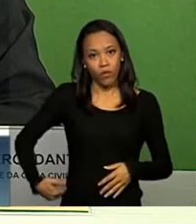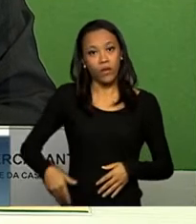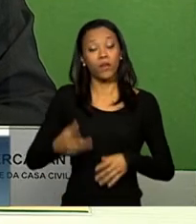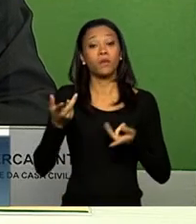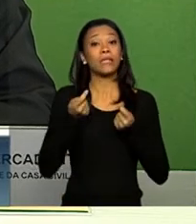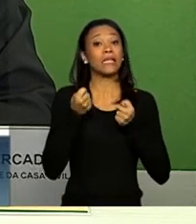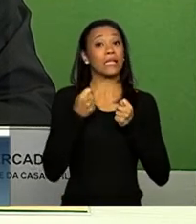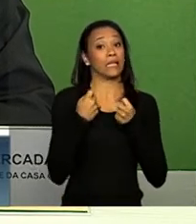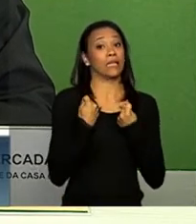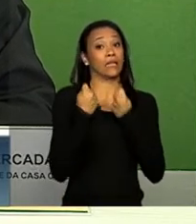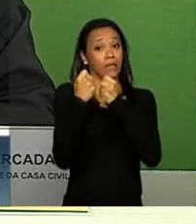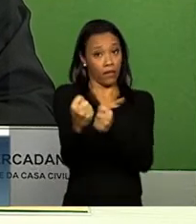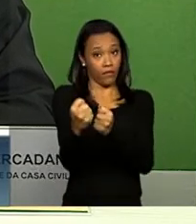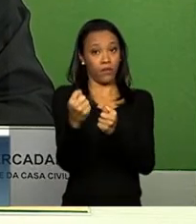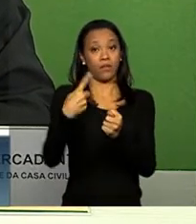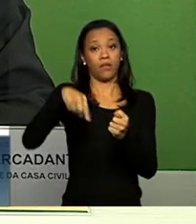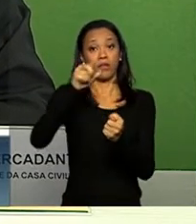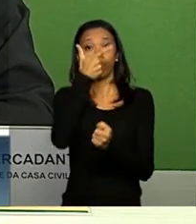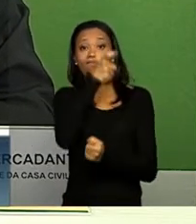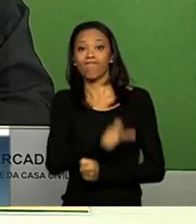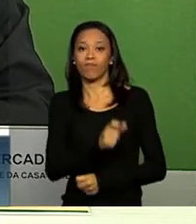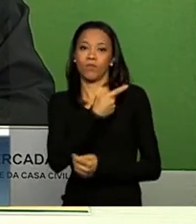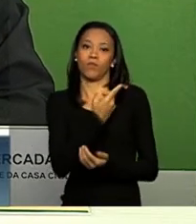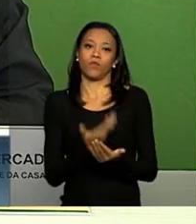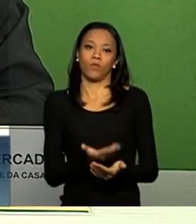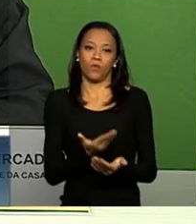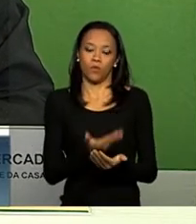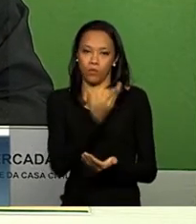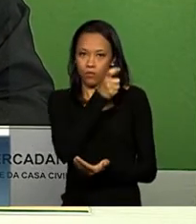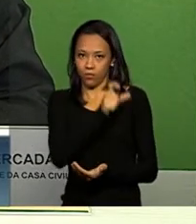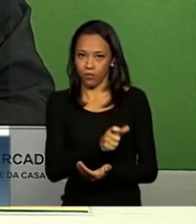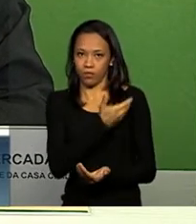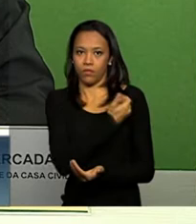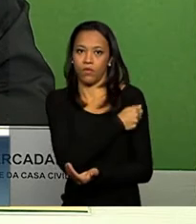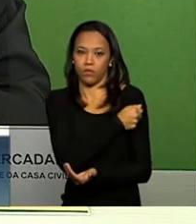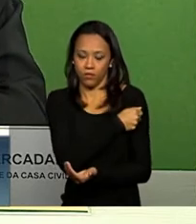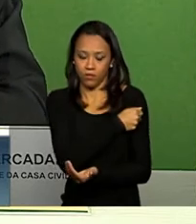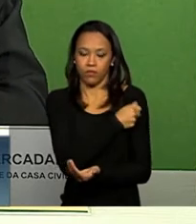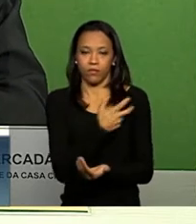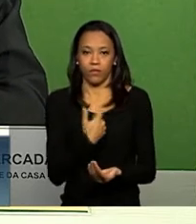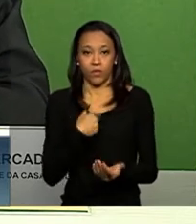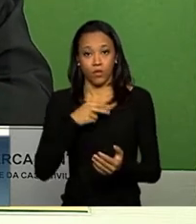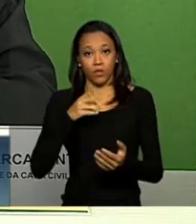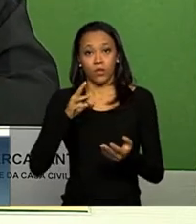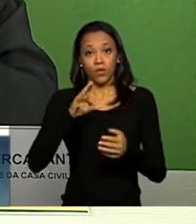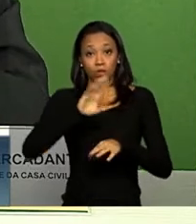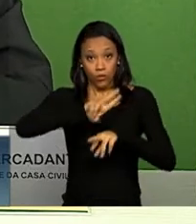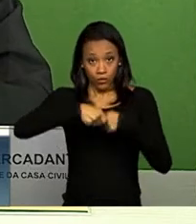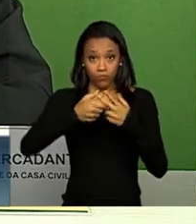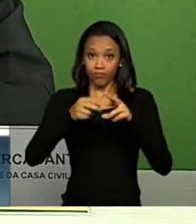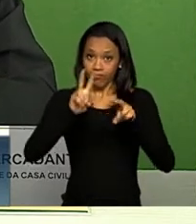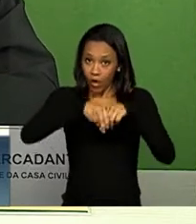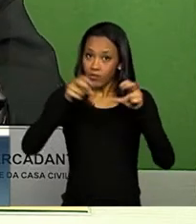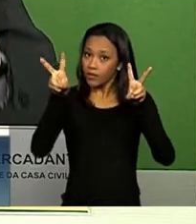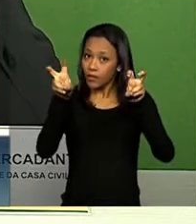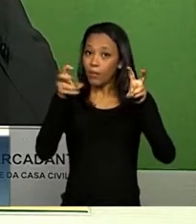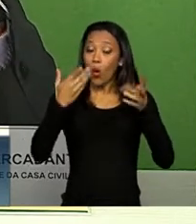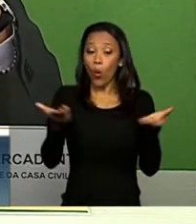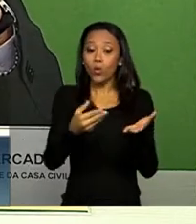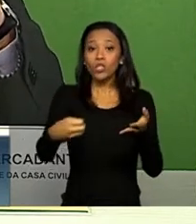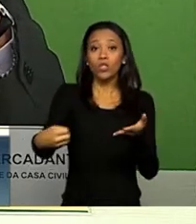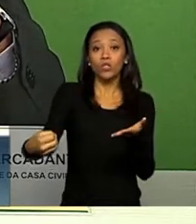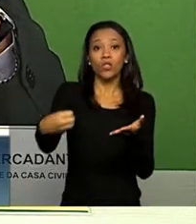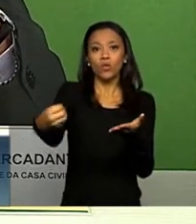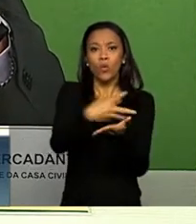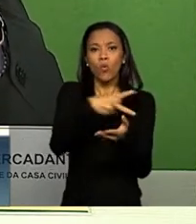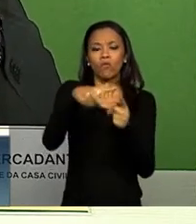estudante e buscar um bom entendimento em relação a essa questão. E por isso que hoje você renova o contrato com